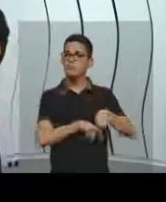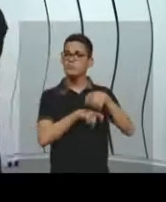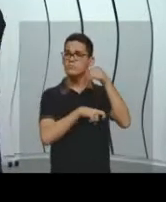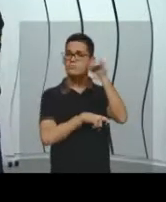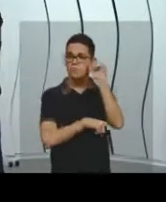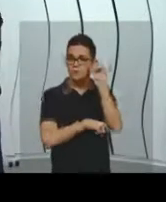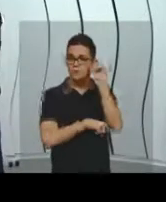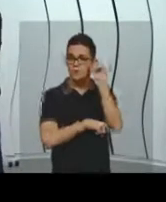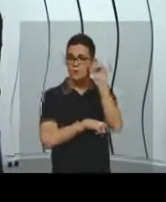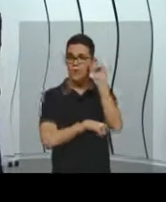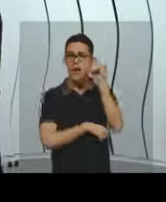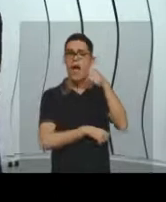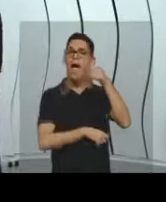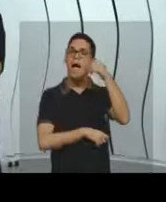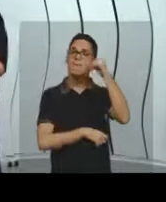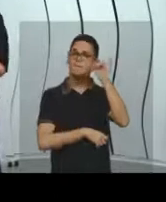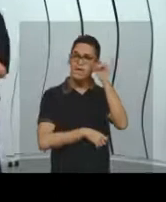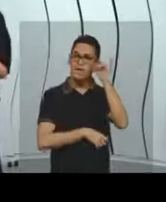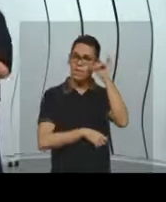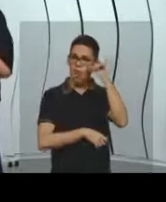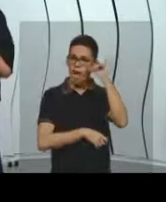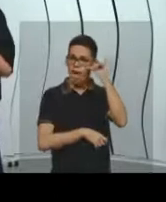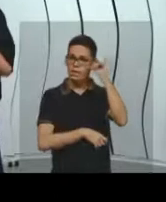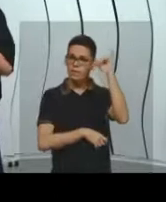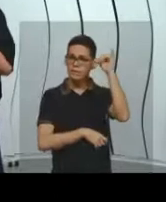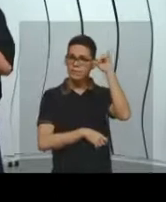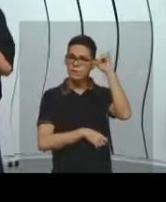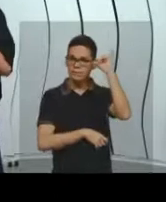produtos da pecuária são